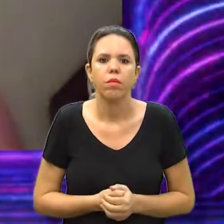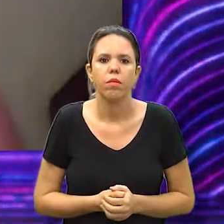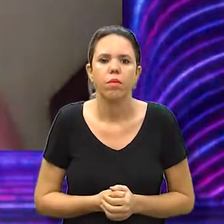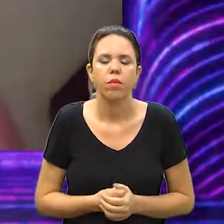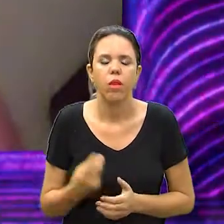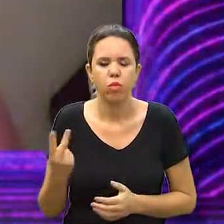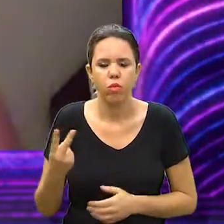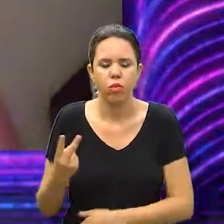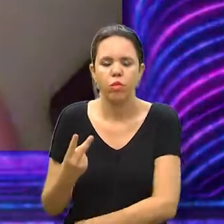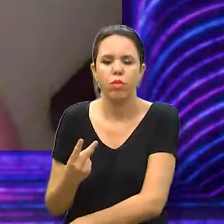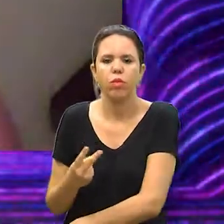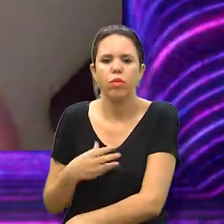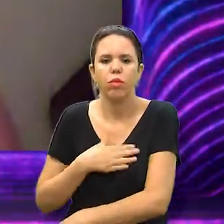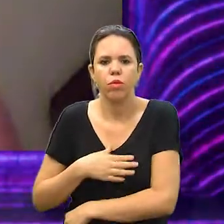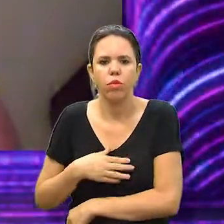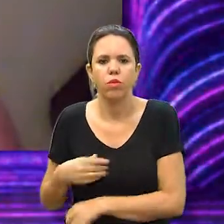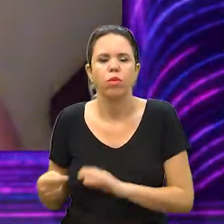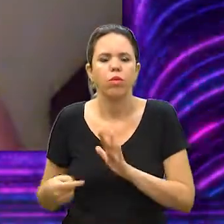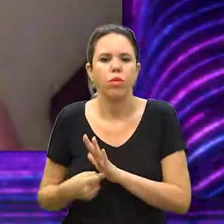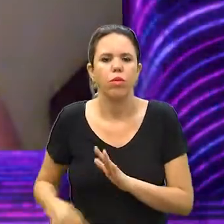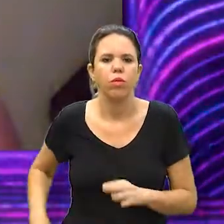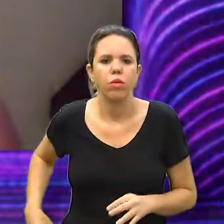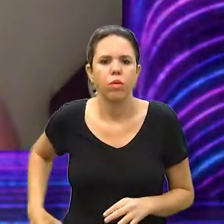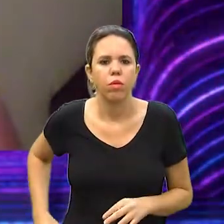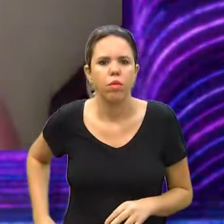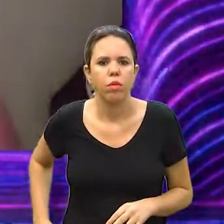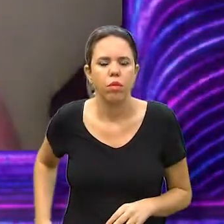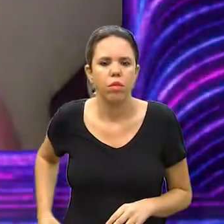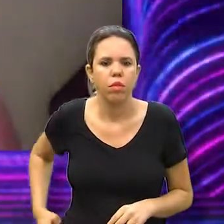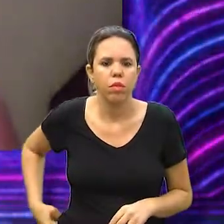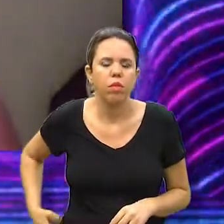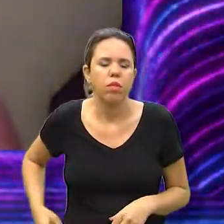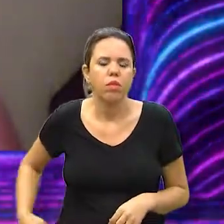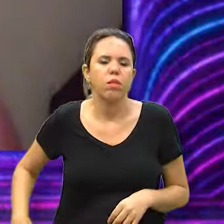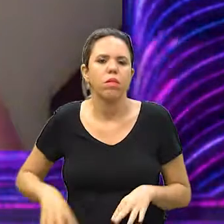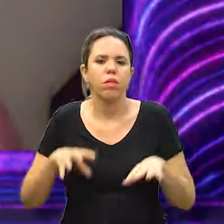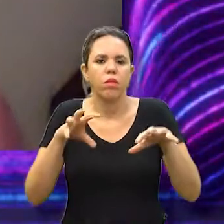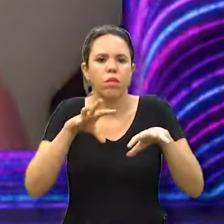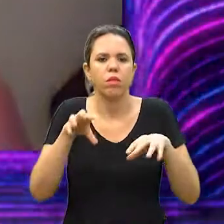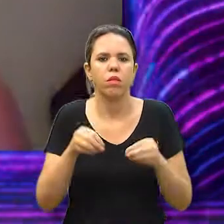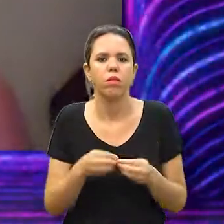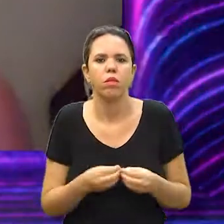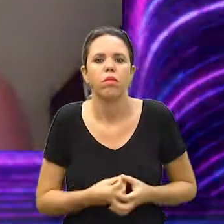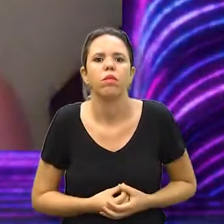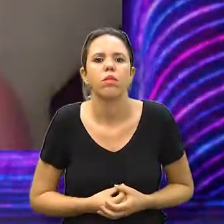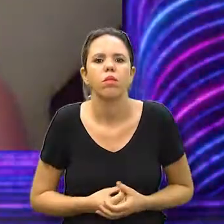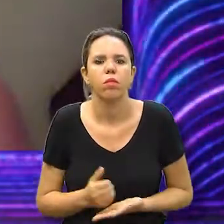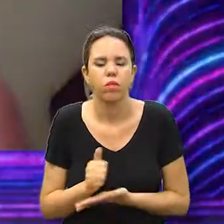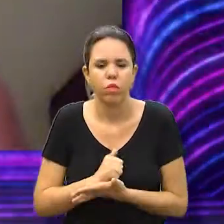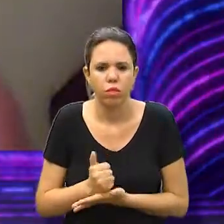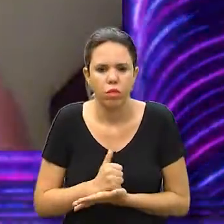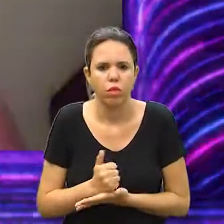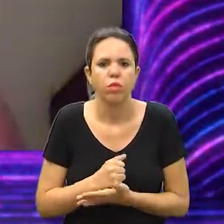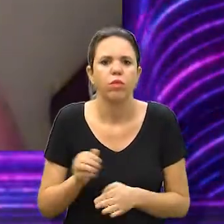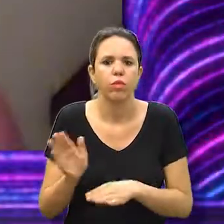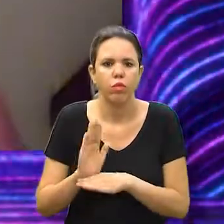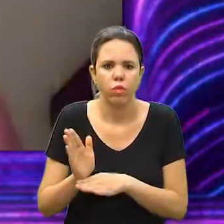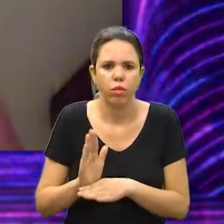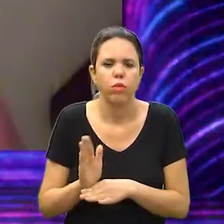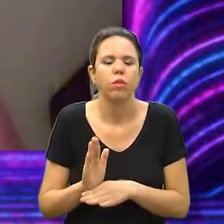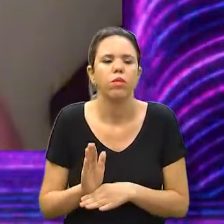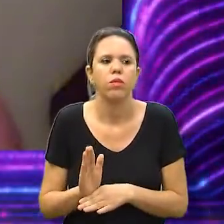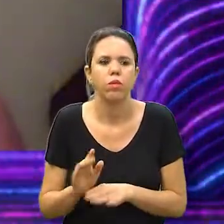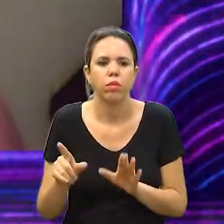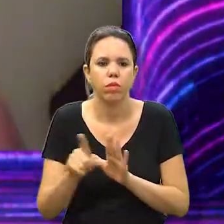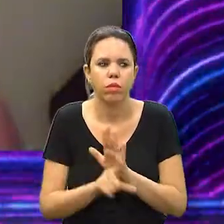eu como a Shirley, nós gostamos de determinado terror nos jogos, nos games, no cinema, mas